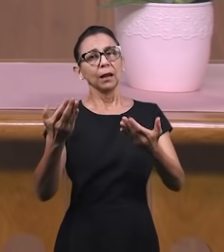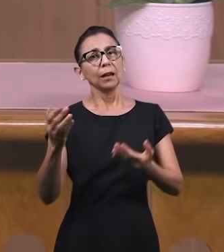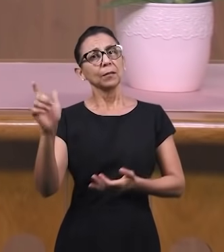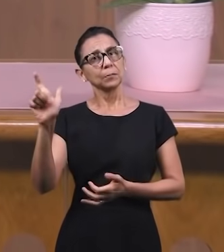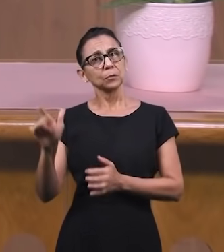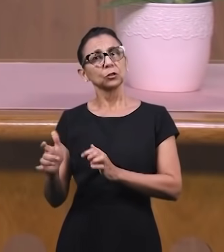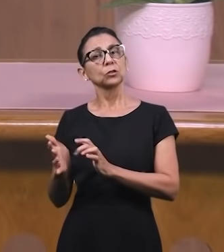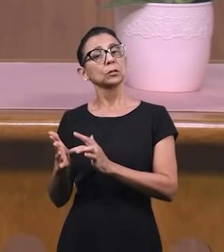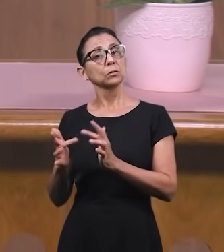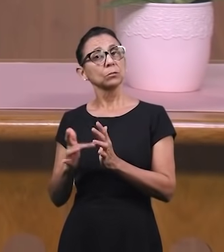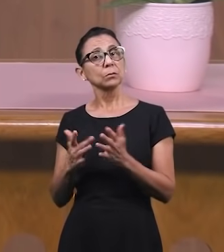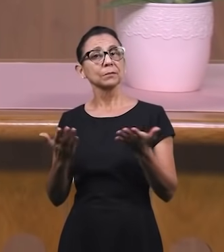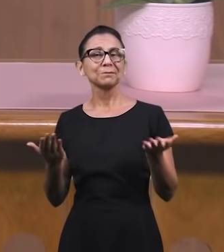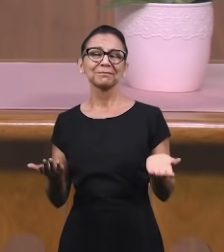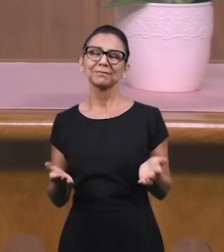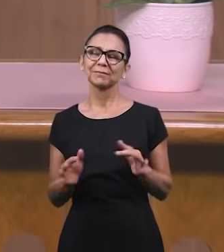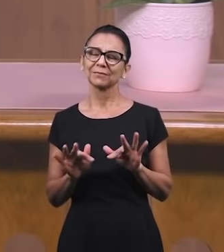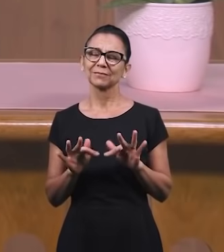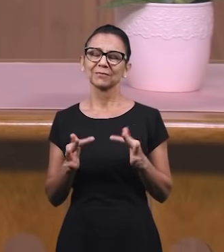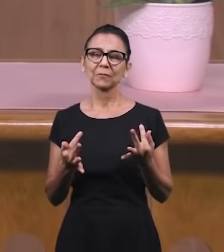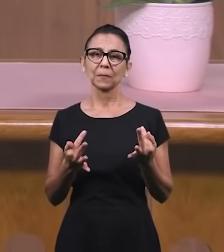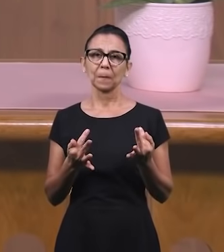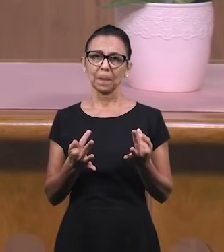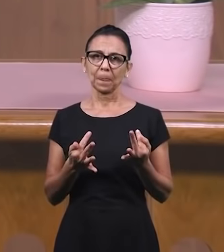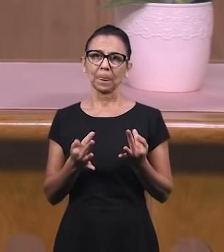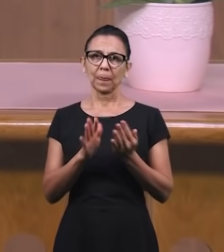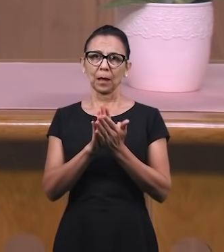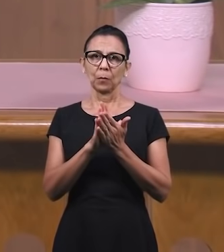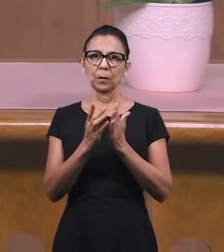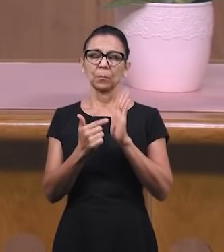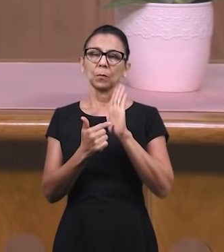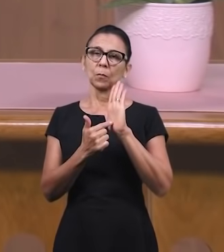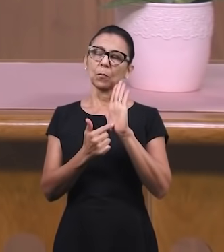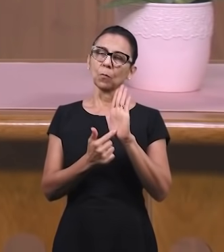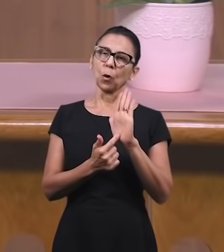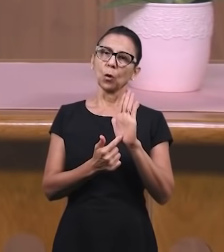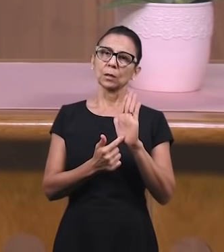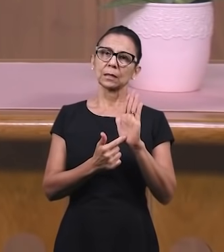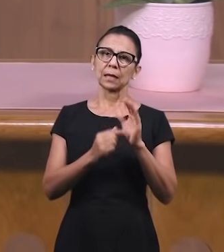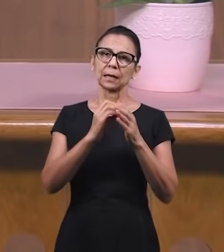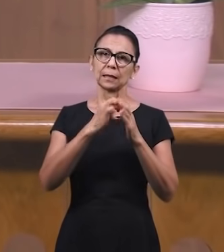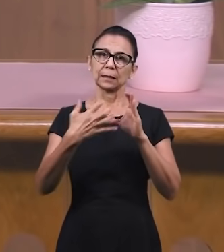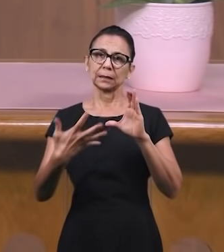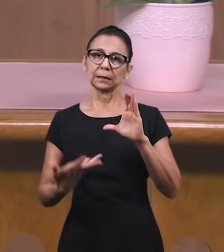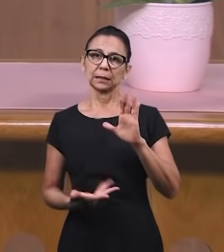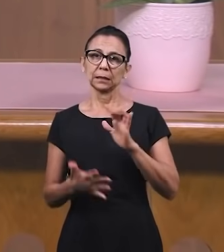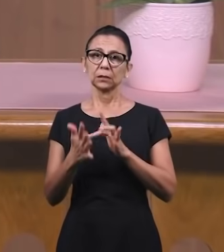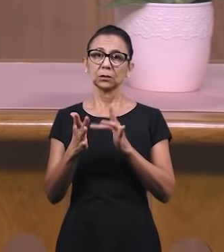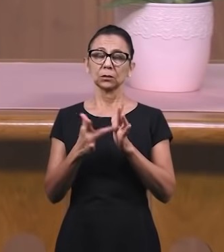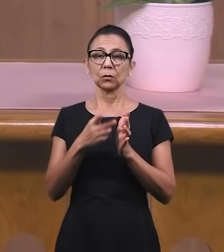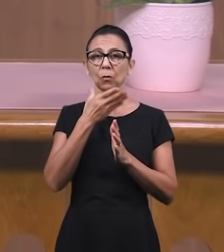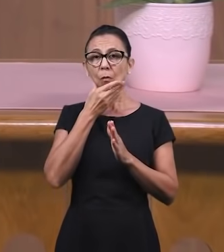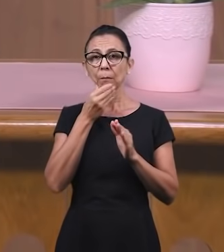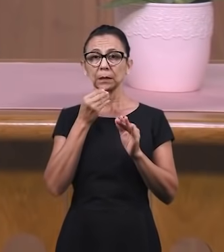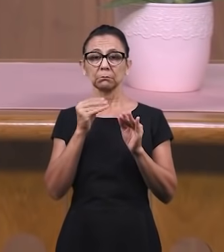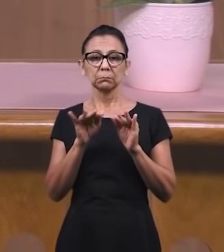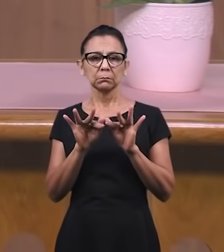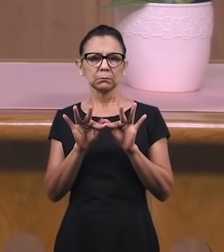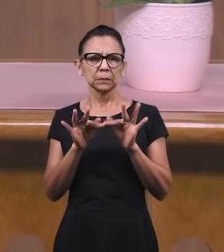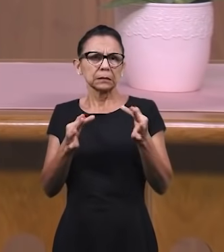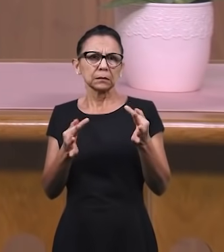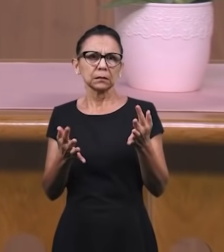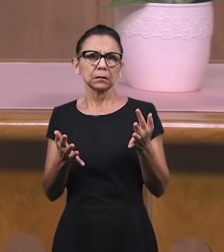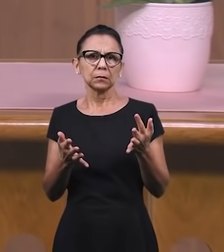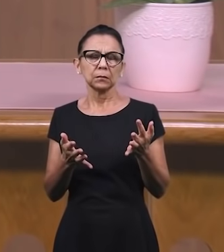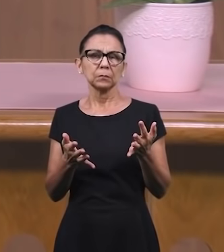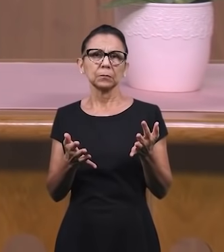Jesus. Há trechos na palavra de Deus que descrevem o Senhor Jesus como algo muito simples, como um homem muito simples,